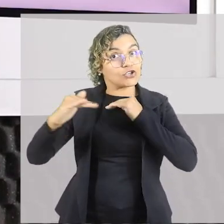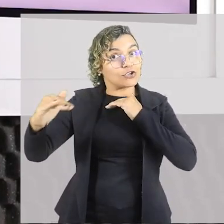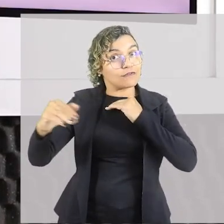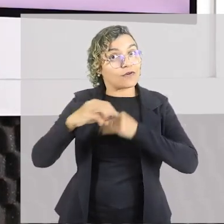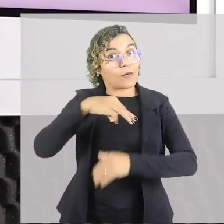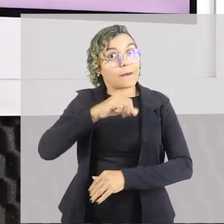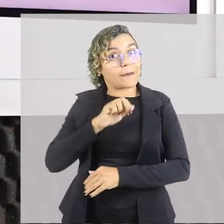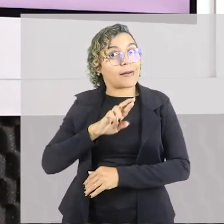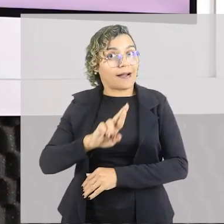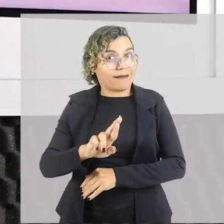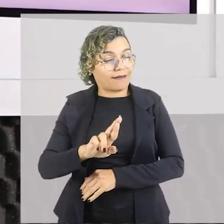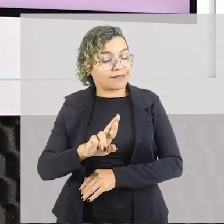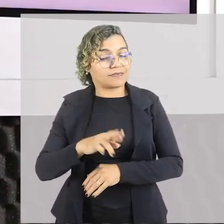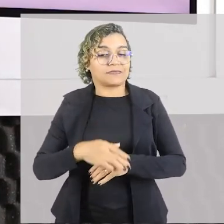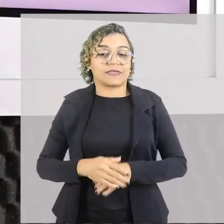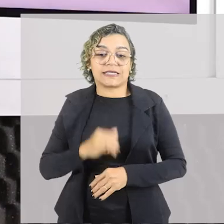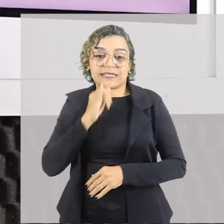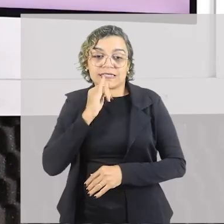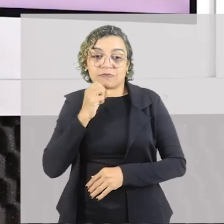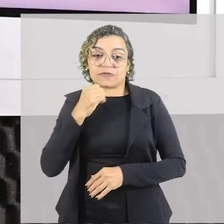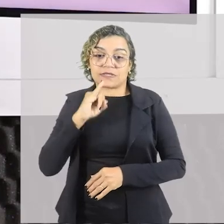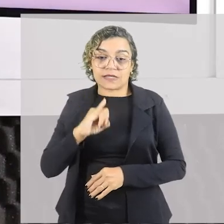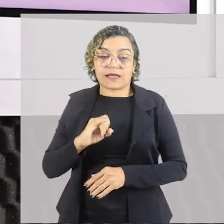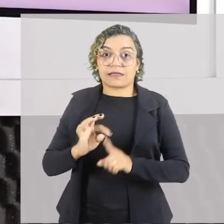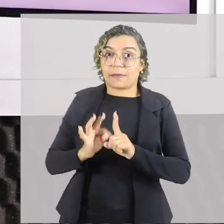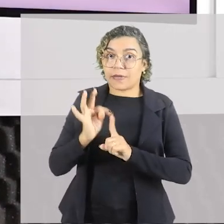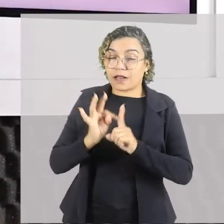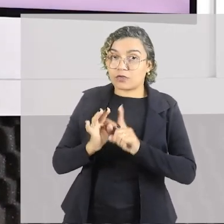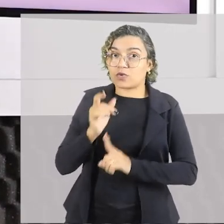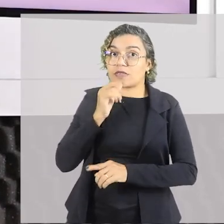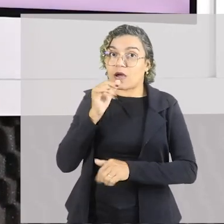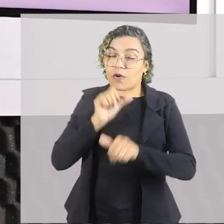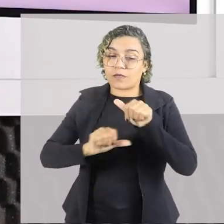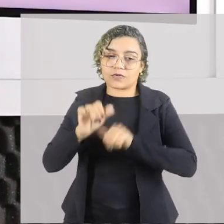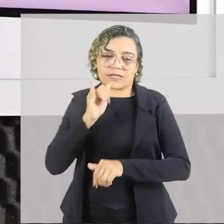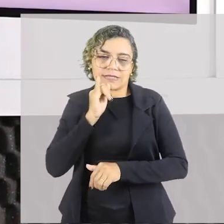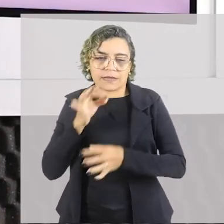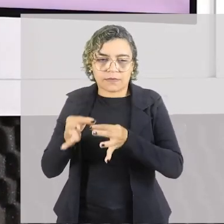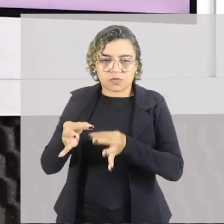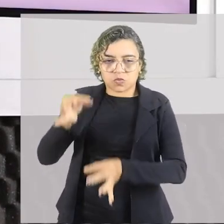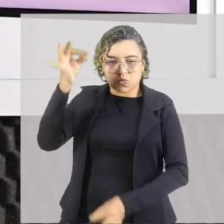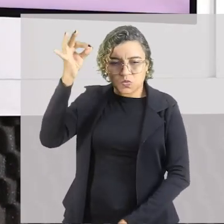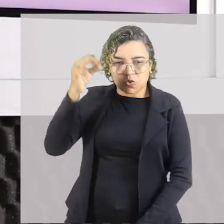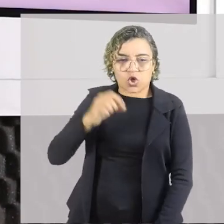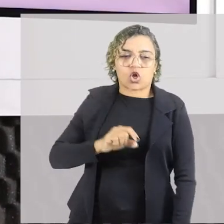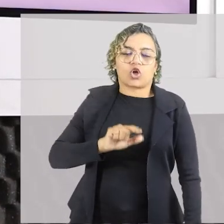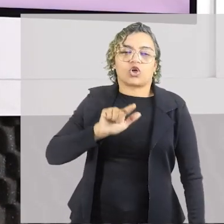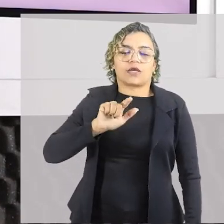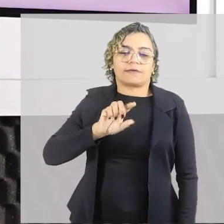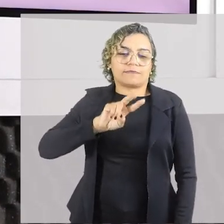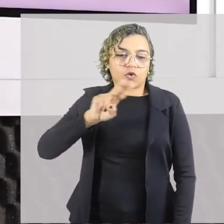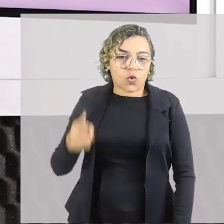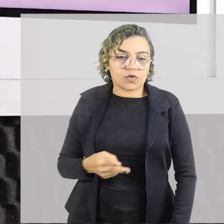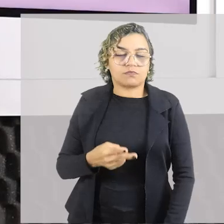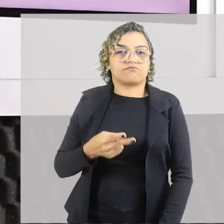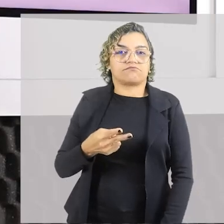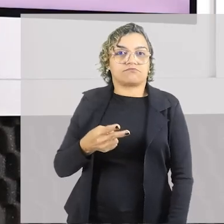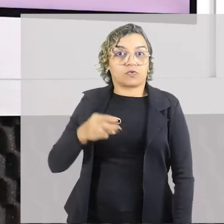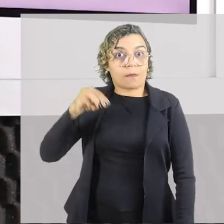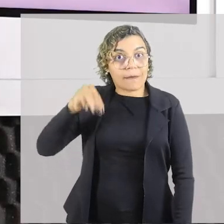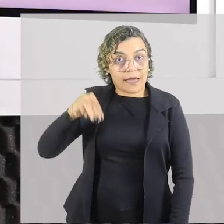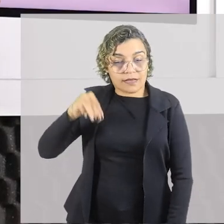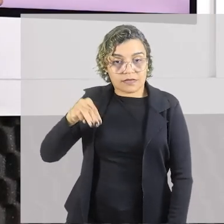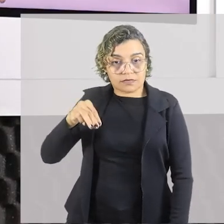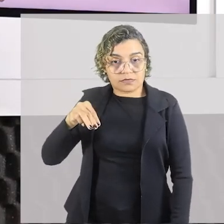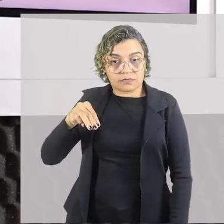que a temperatura de ebulição da água está mudando? Ó, eu vou pegar uma altitude de 2.000 metros. A água não precisa chegar